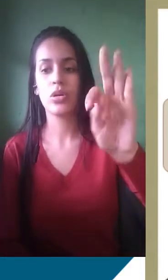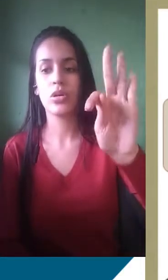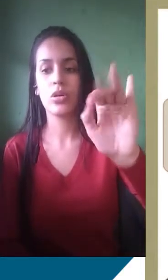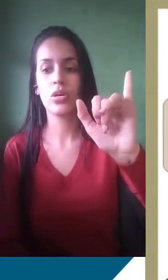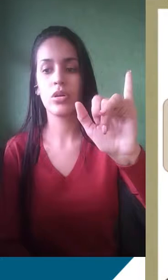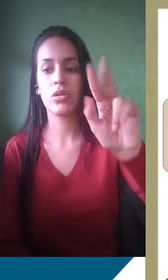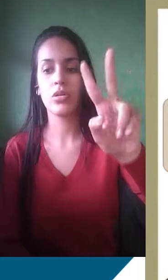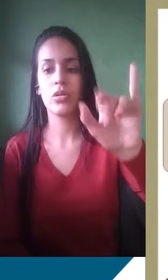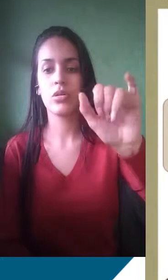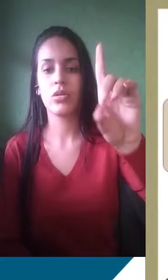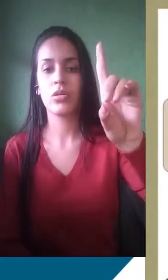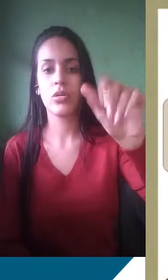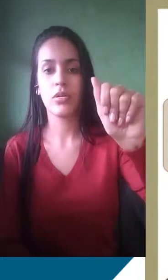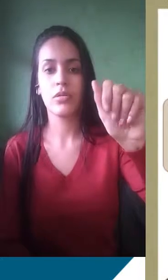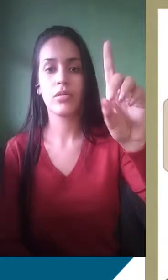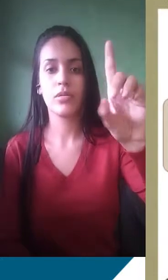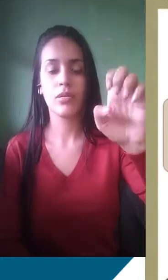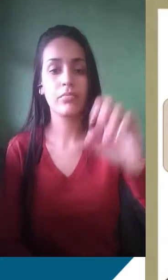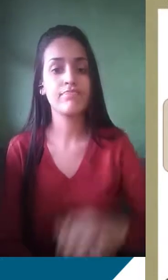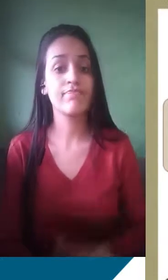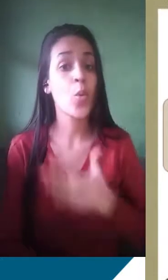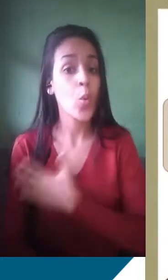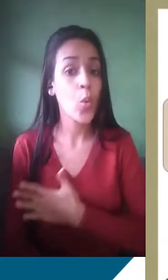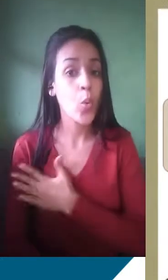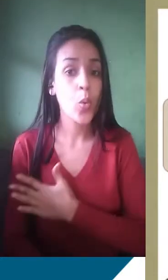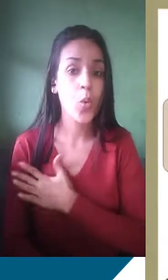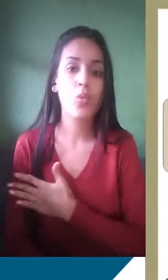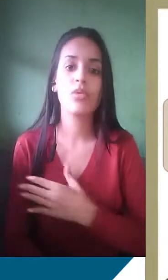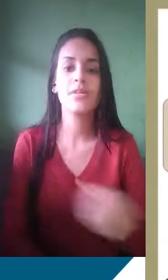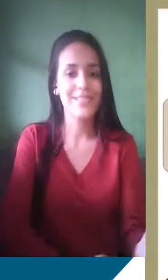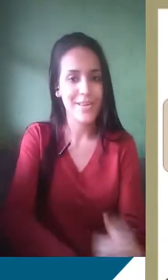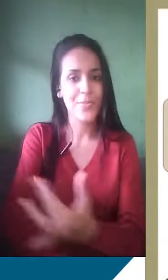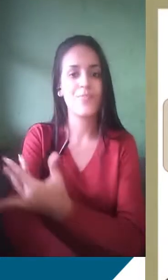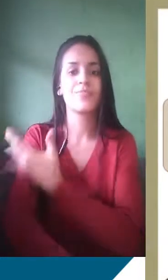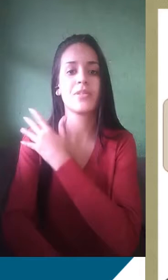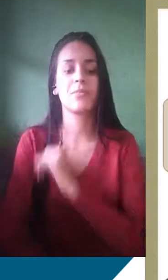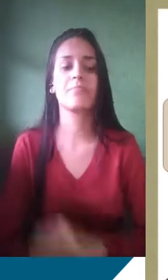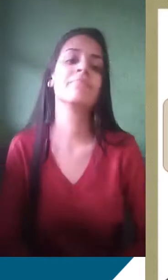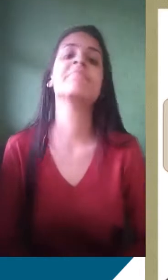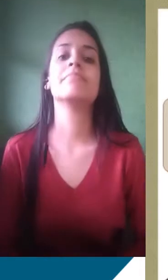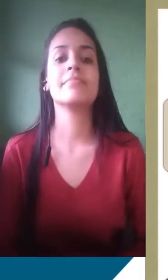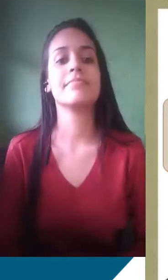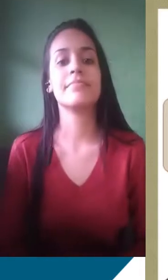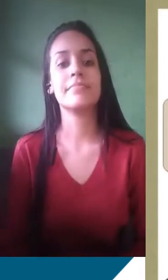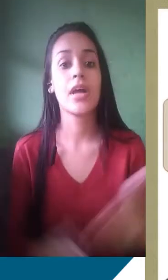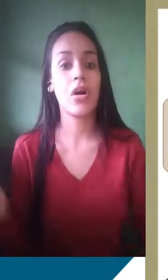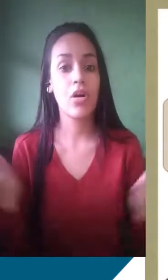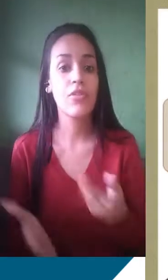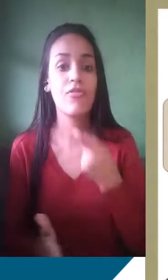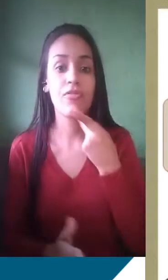textos simbolistas, privilegia as emoções em lugar da razão. Agora vamos falar sobre